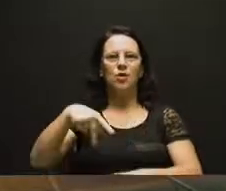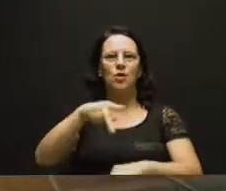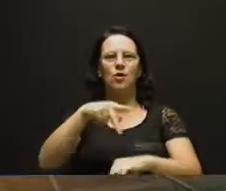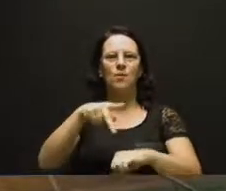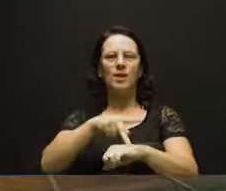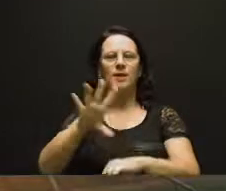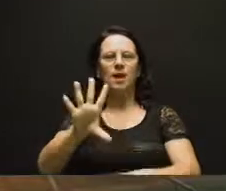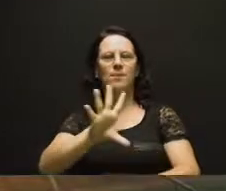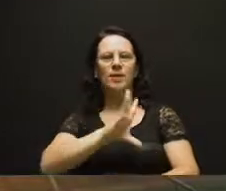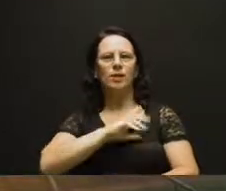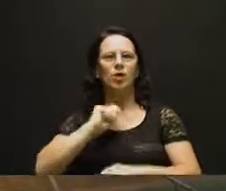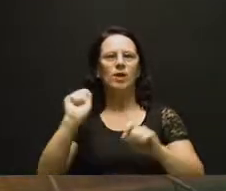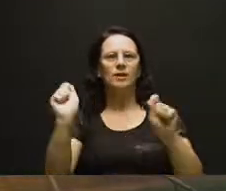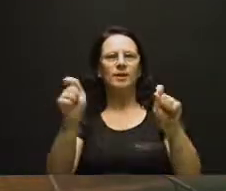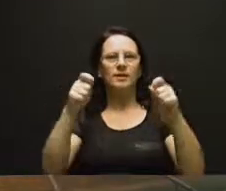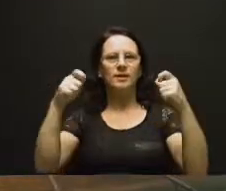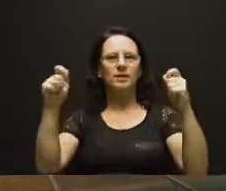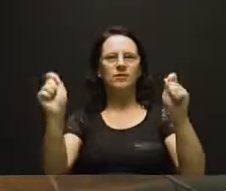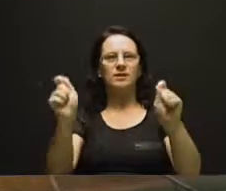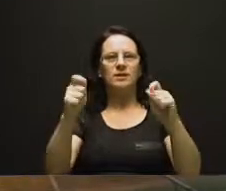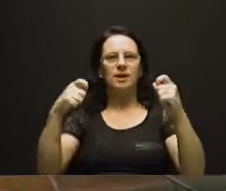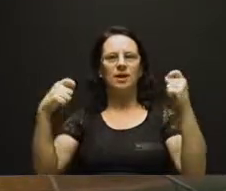combatê la